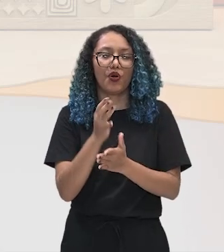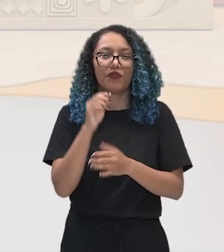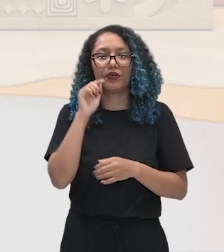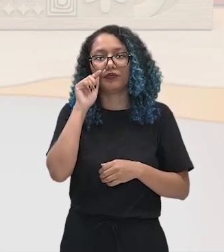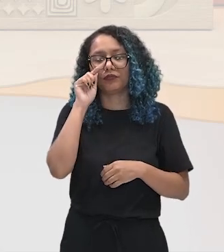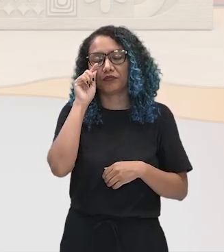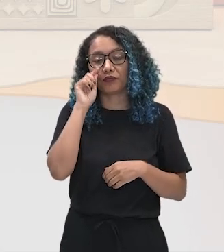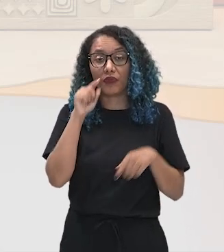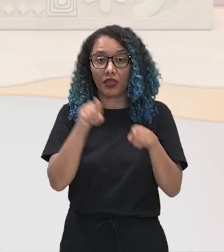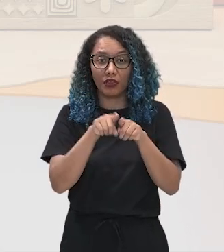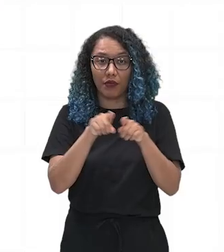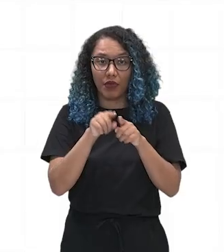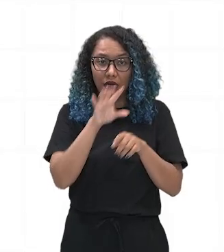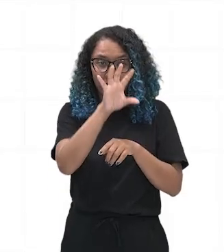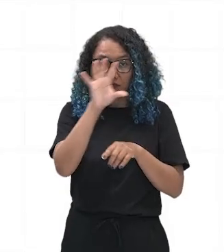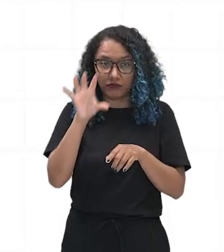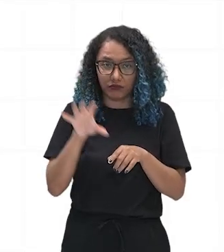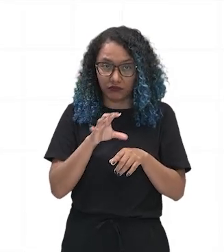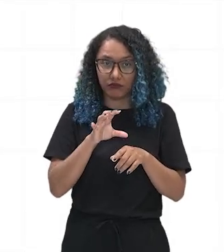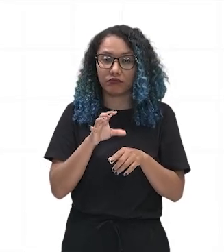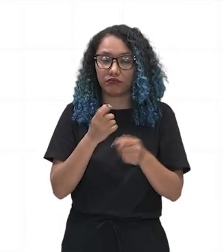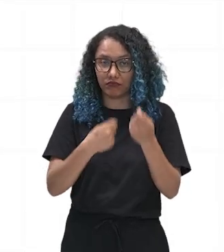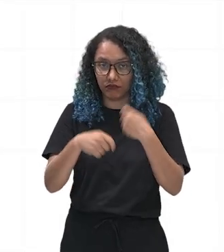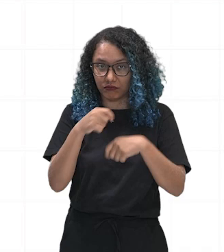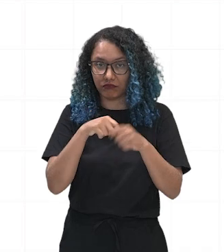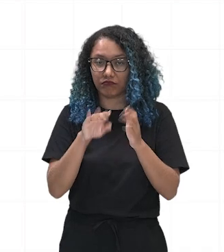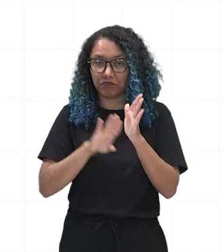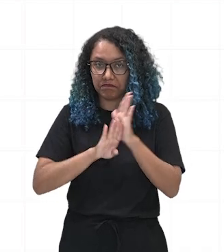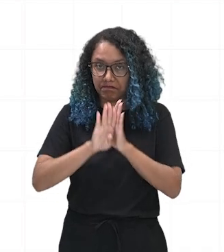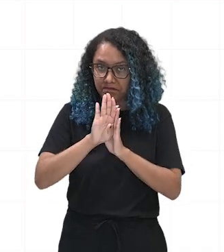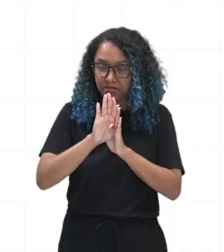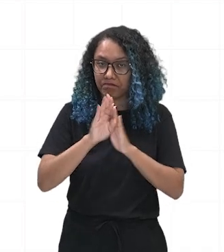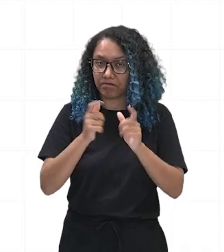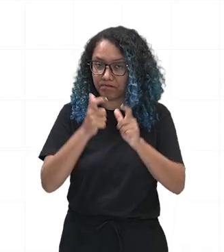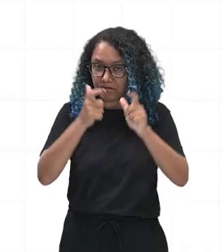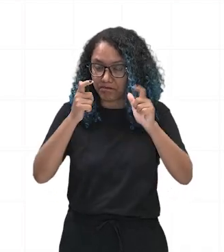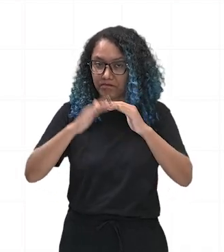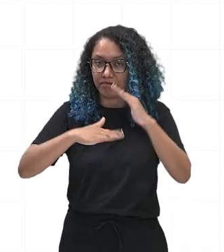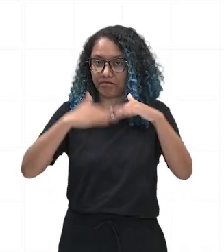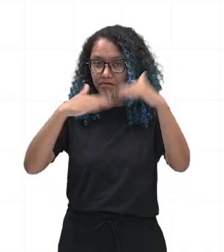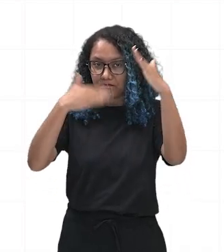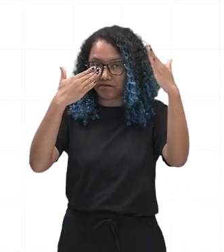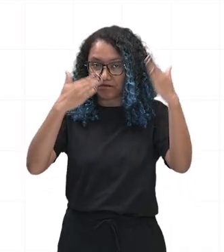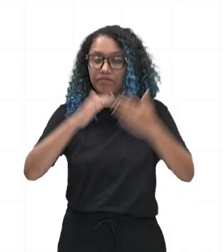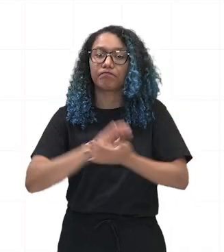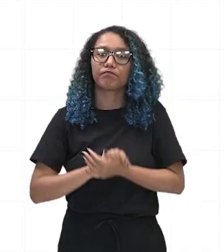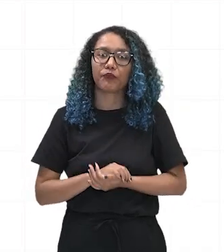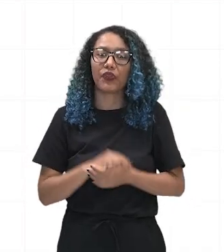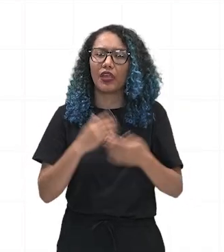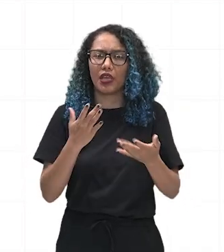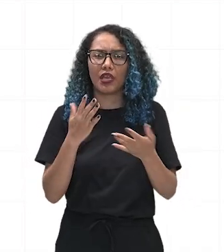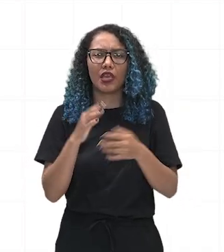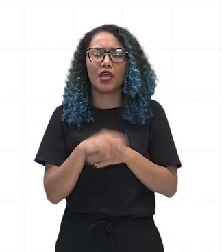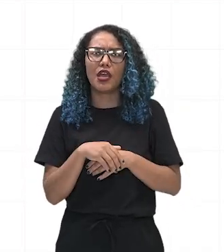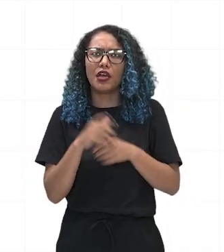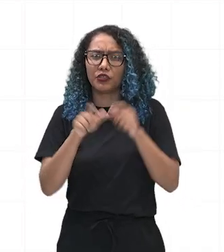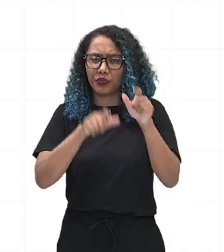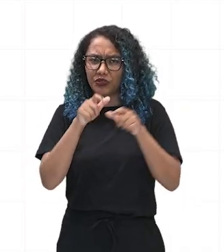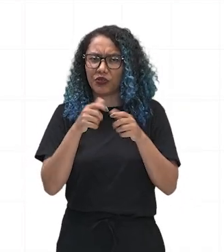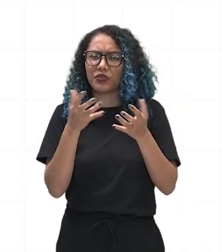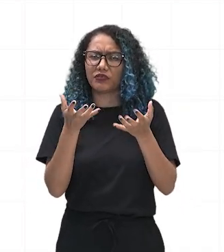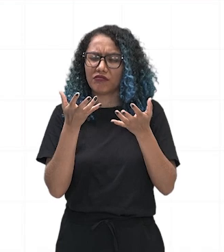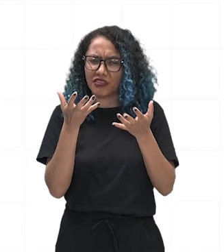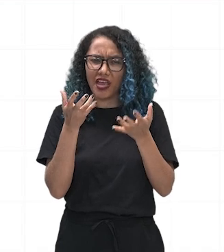regionais crescendo. As economias estavam crescendo em muitos lugares e as pessoas queriam mais coisas legais para